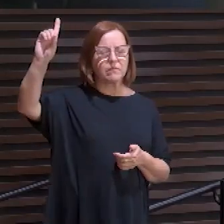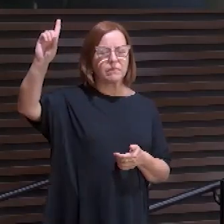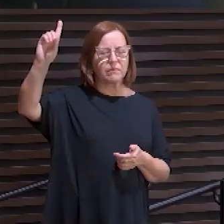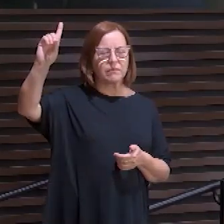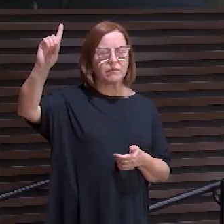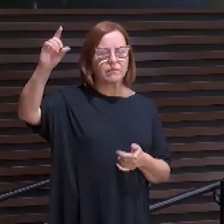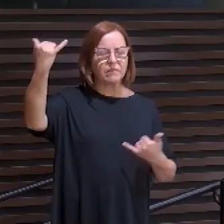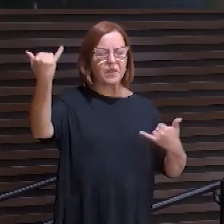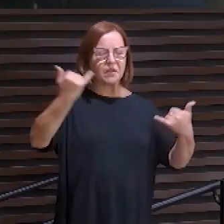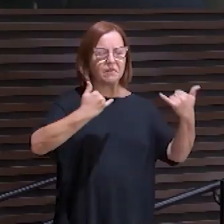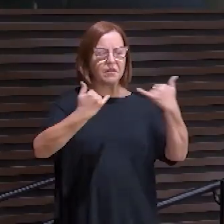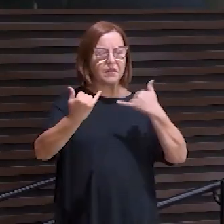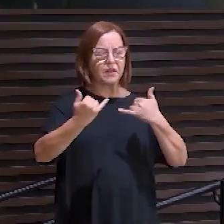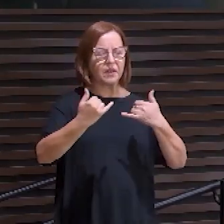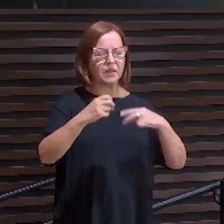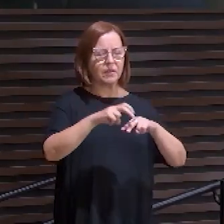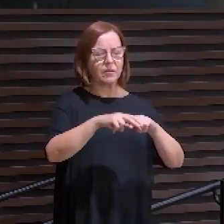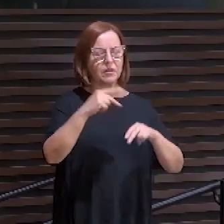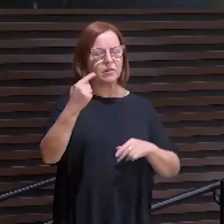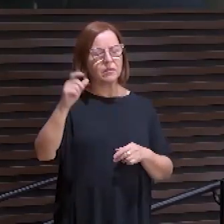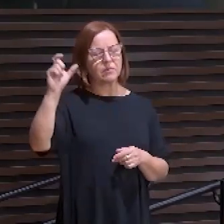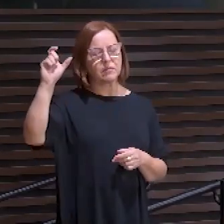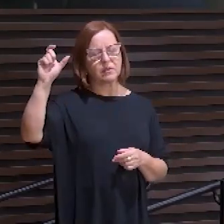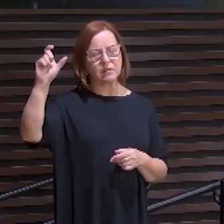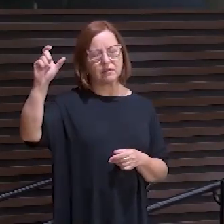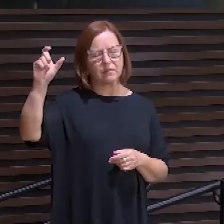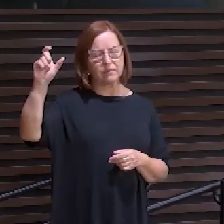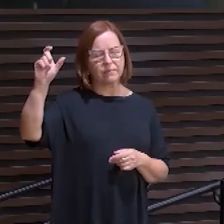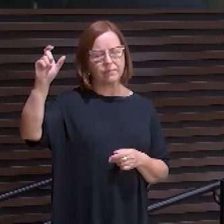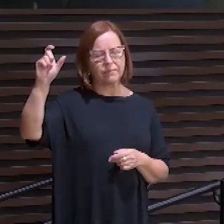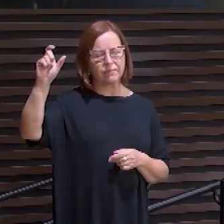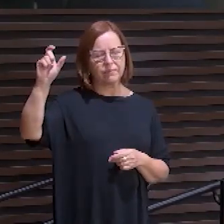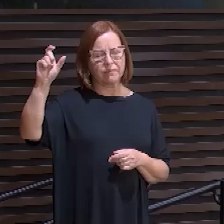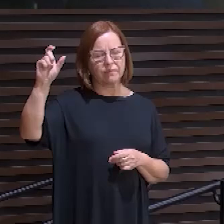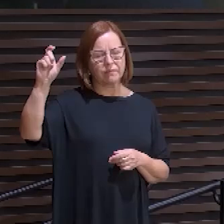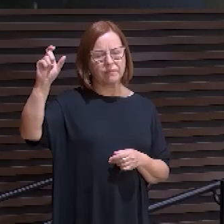fala conosco pela Tua palavra,